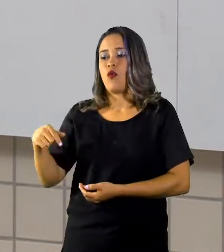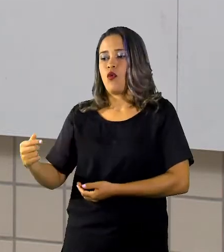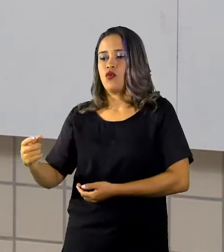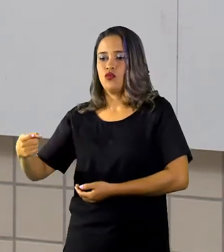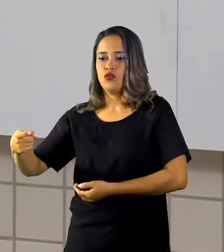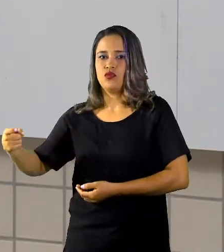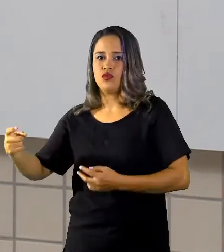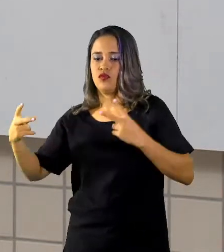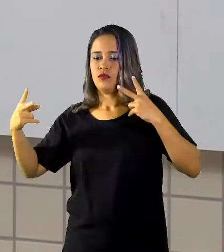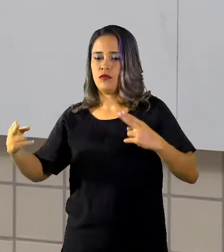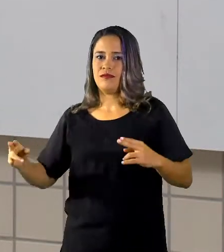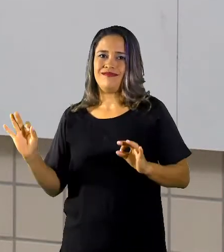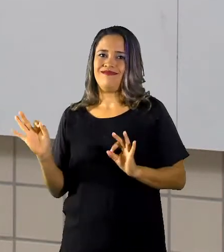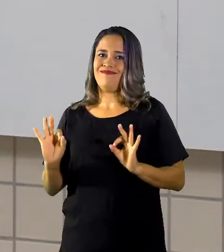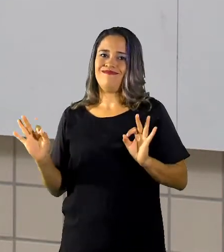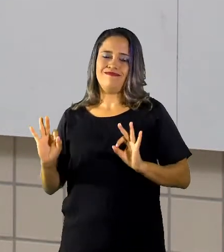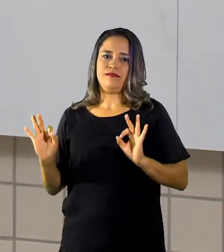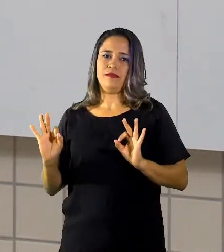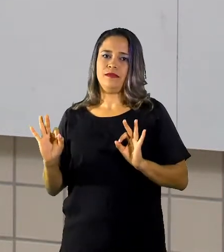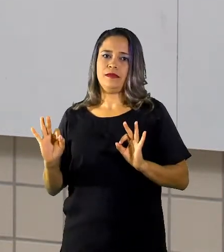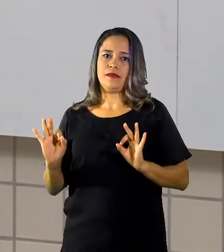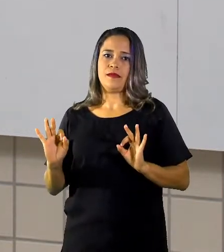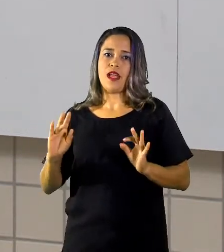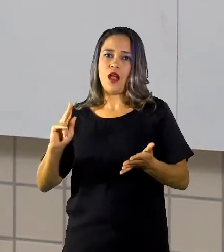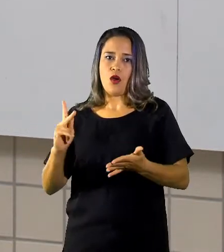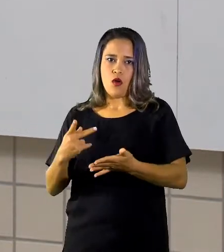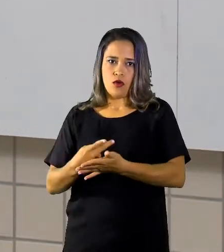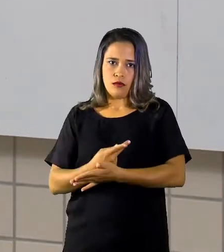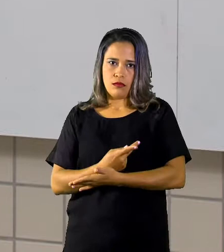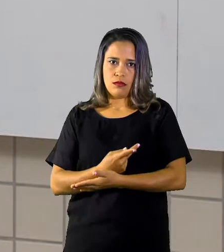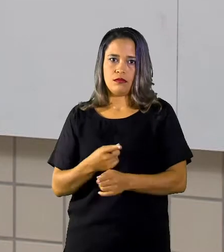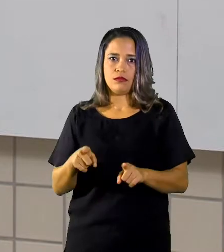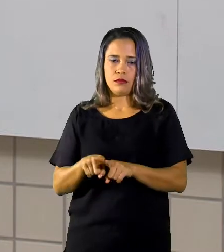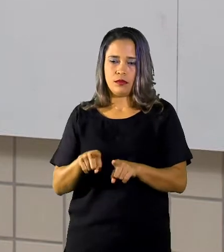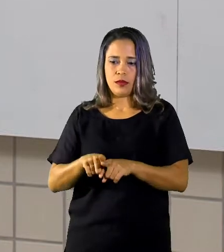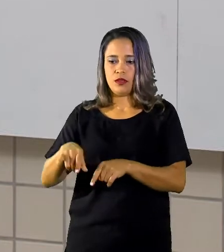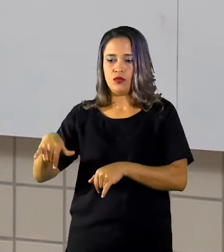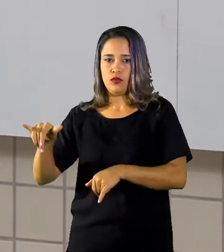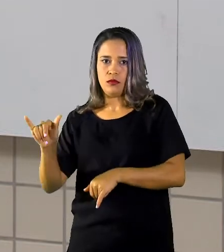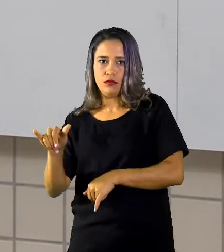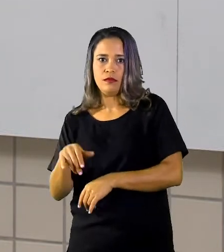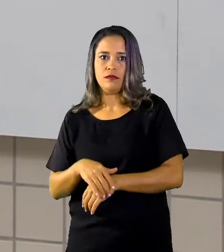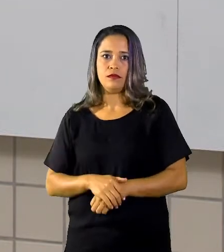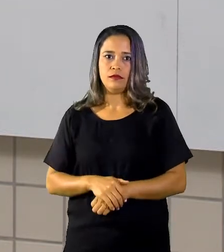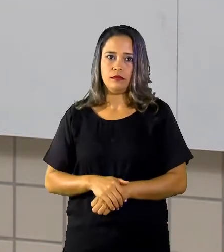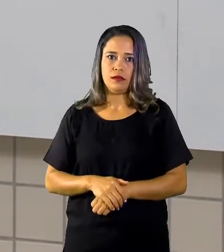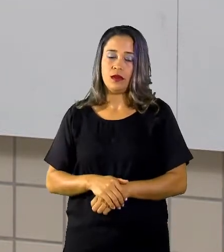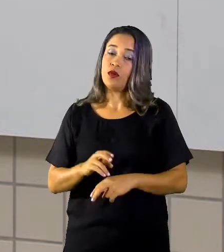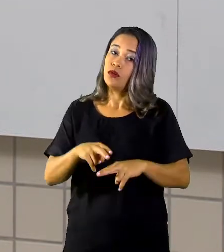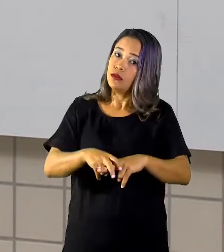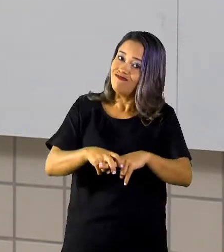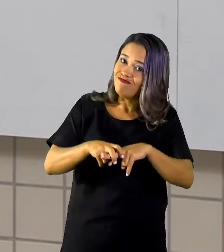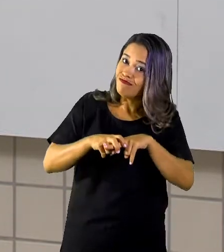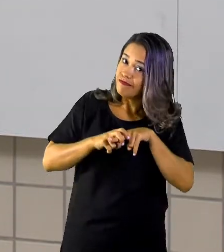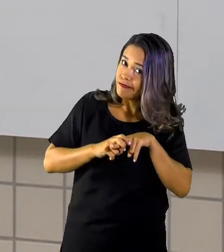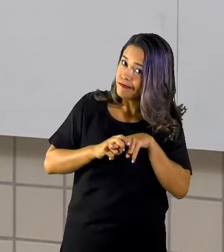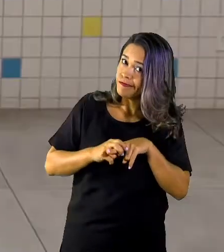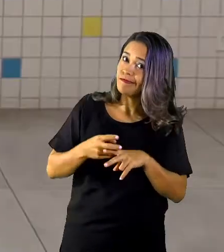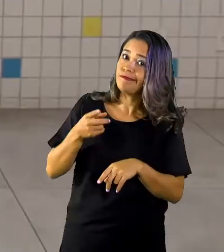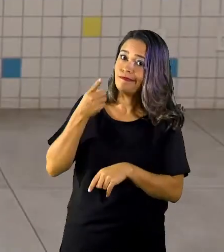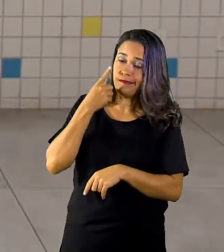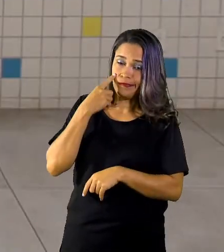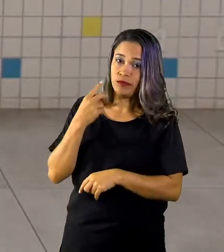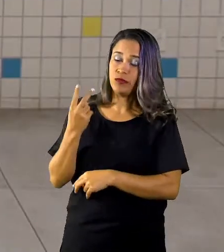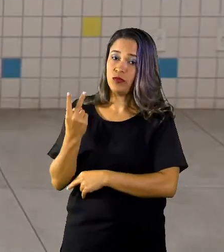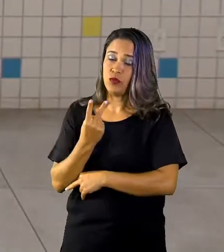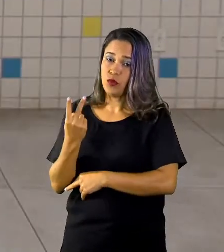segundo monômio. E o mesmo acontece com os expoentes do y. Por isso, nós temos então que esses dois